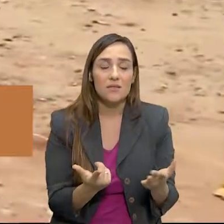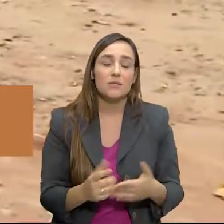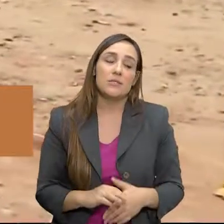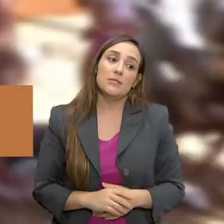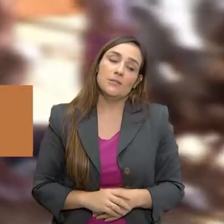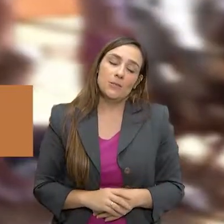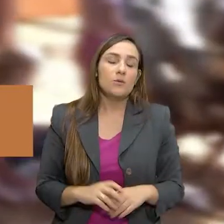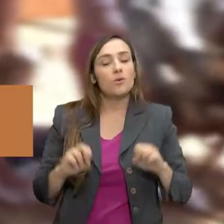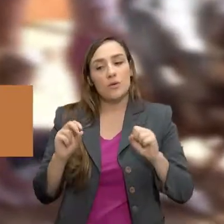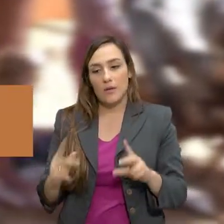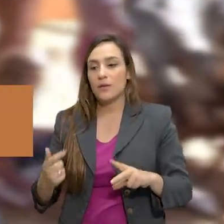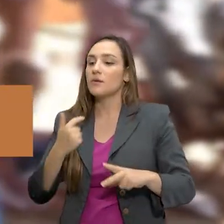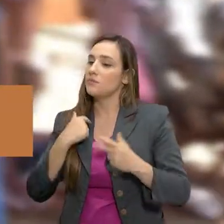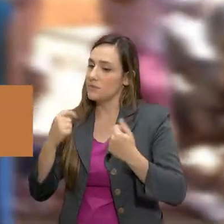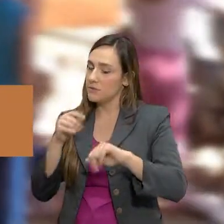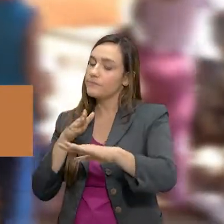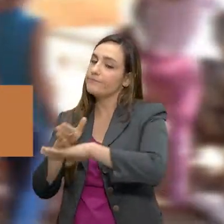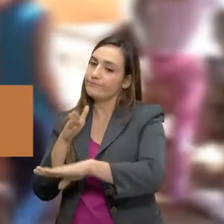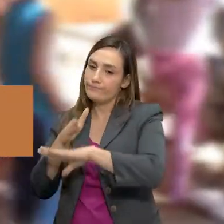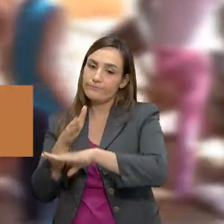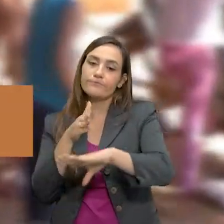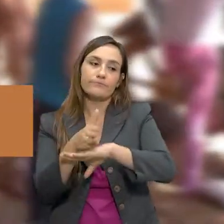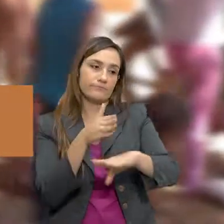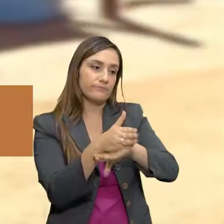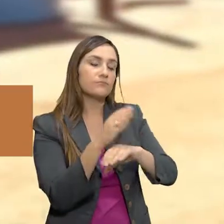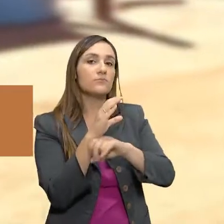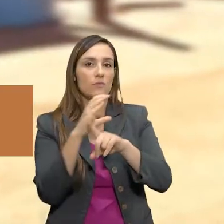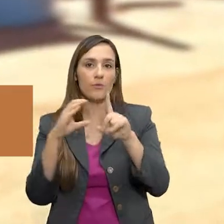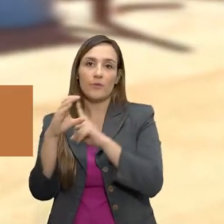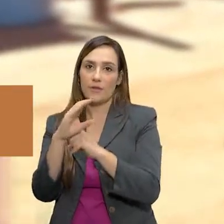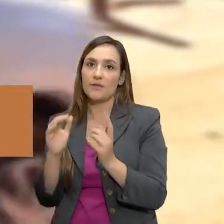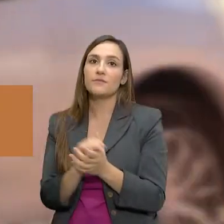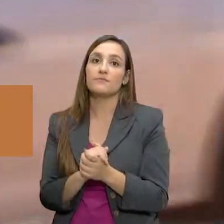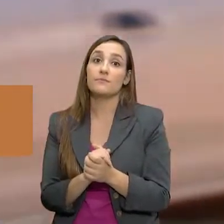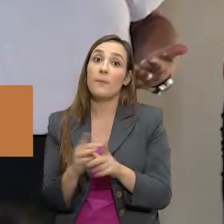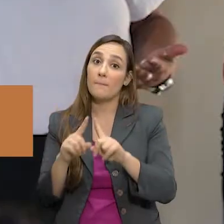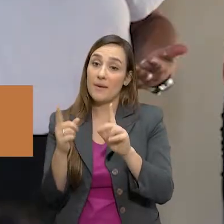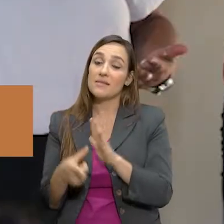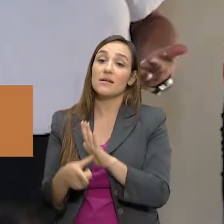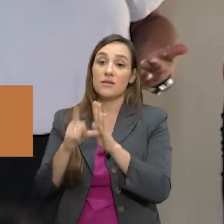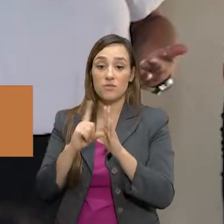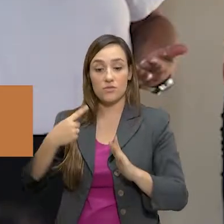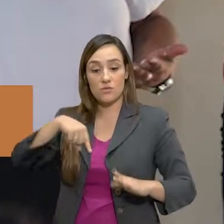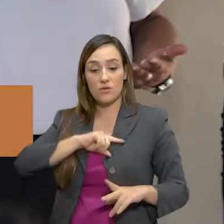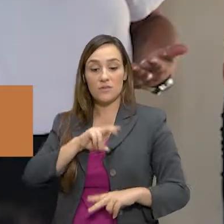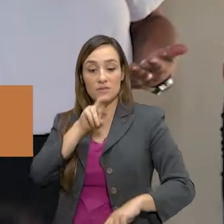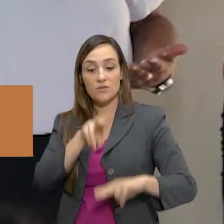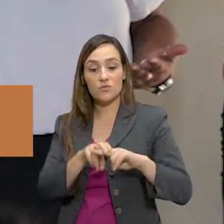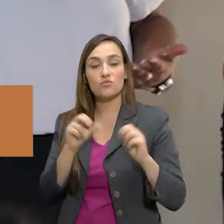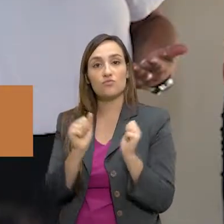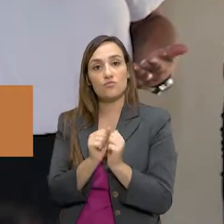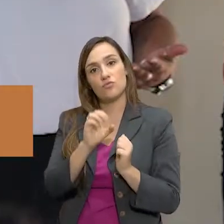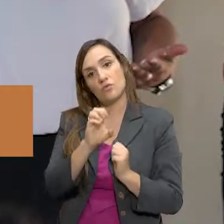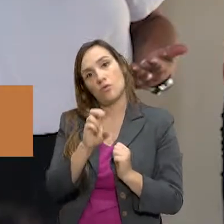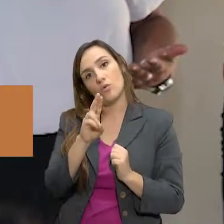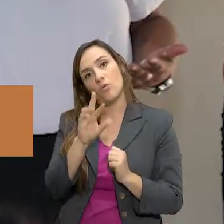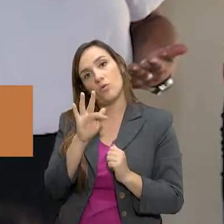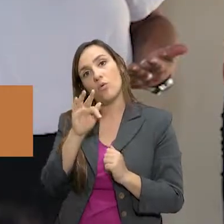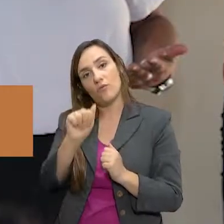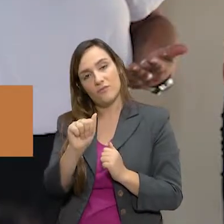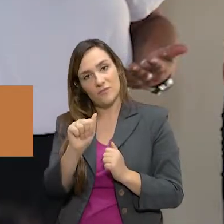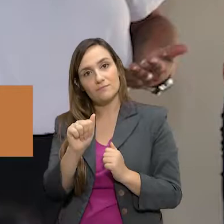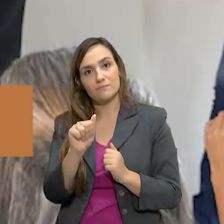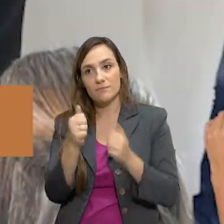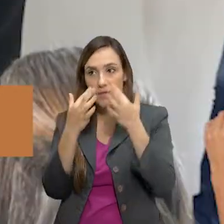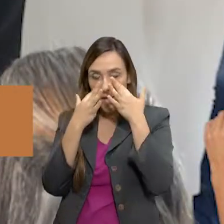gente entendeu que era o momento de irmos até as comunidades. Antes de fazer isso, nós sentamos com a CUFA, porque a gente no Nudem tem muito